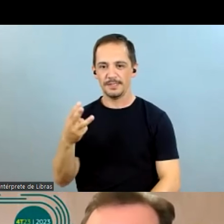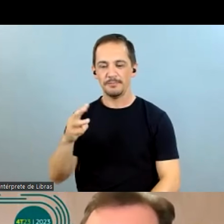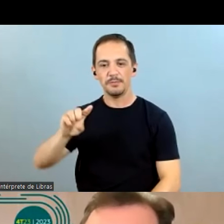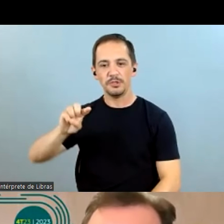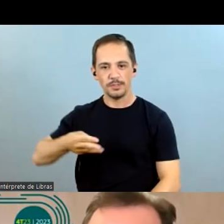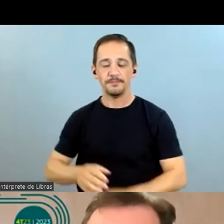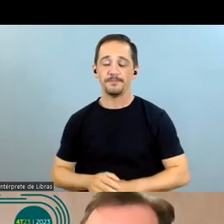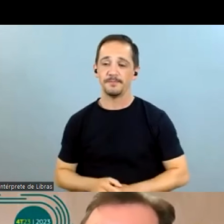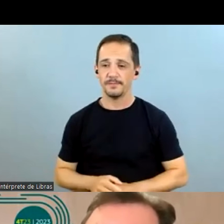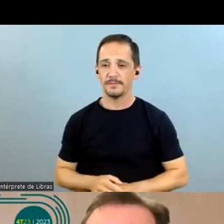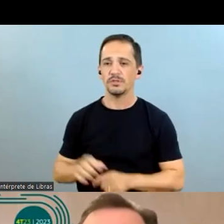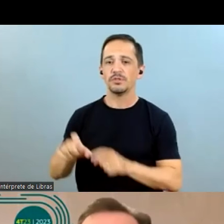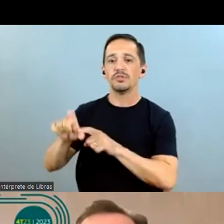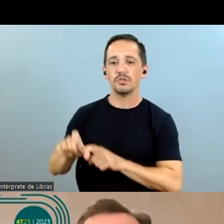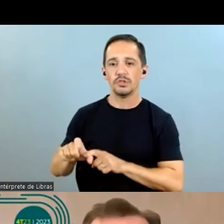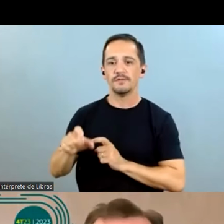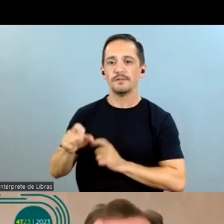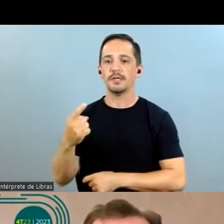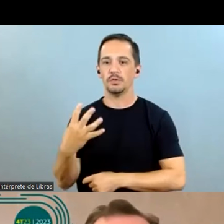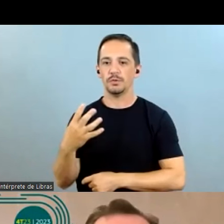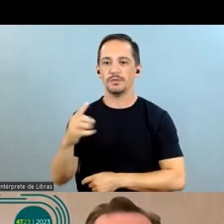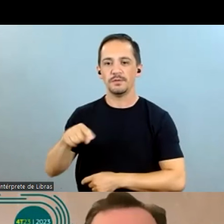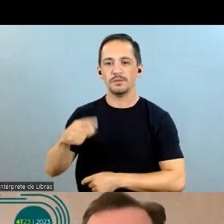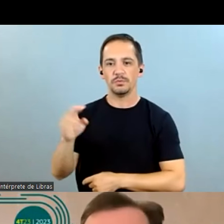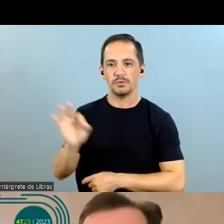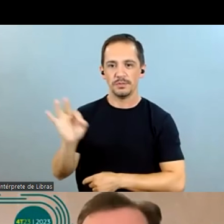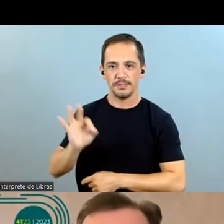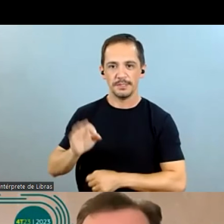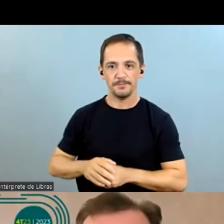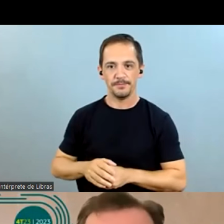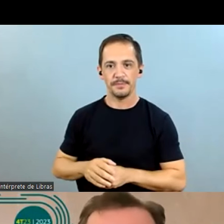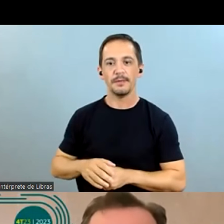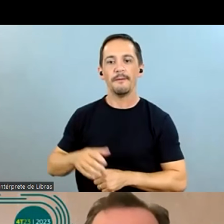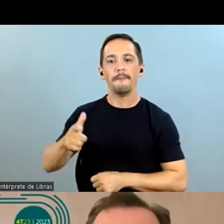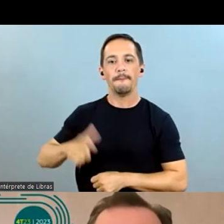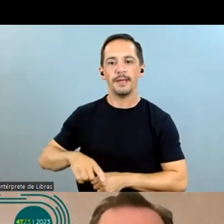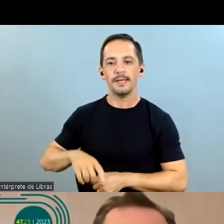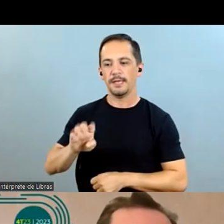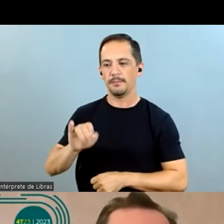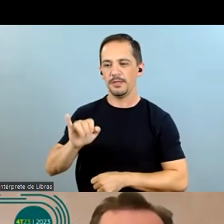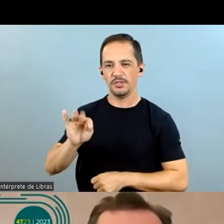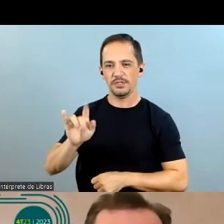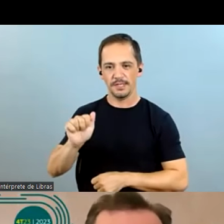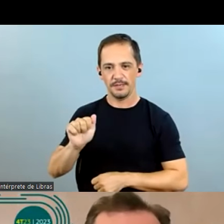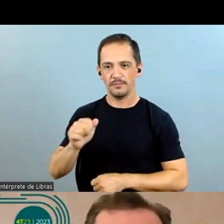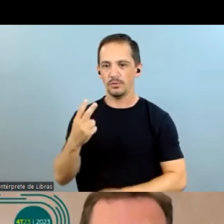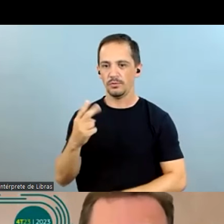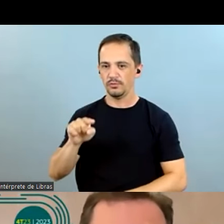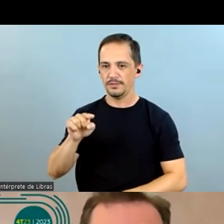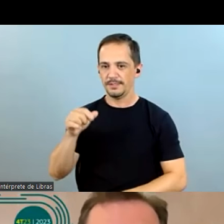14.2 2% ao ano e uma relação debilidade 2.07 o ano de 2023 foi um